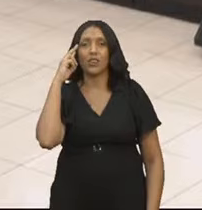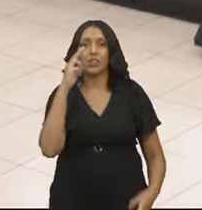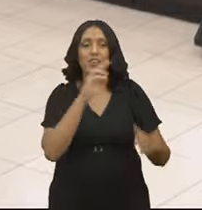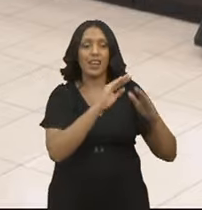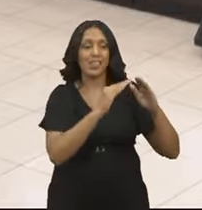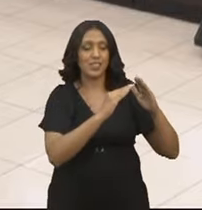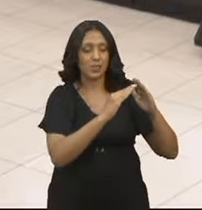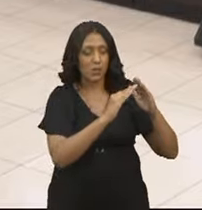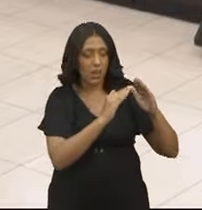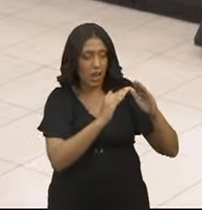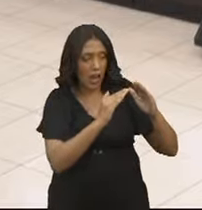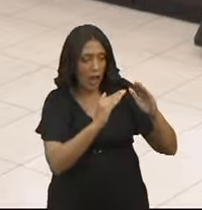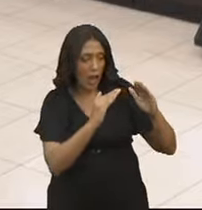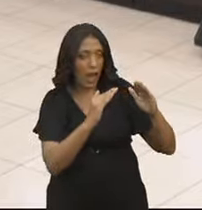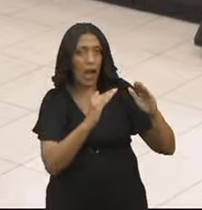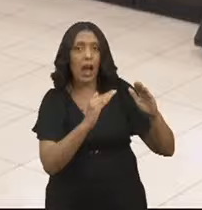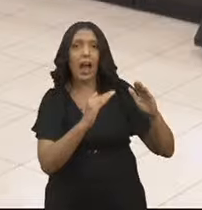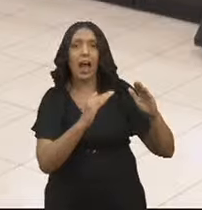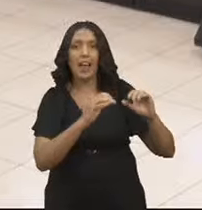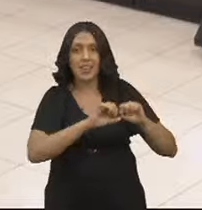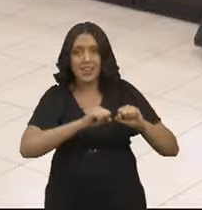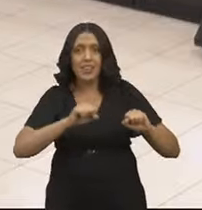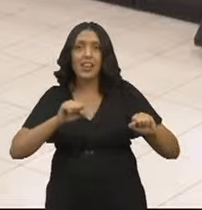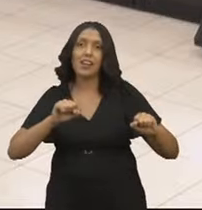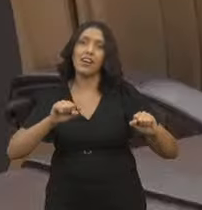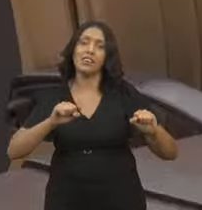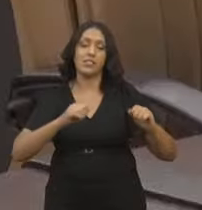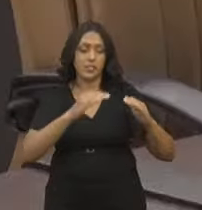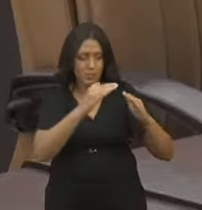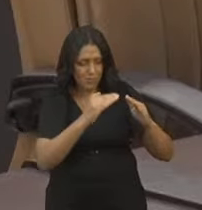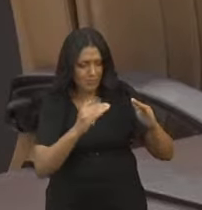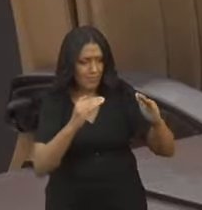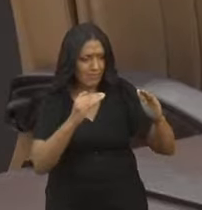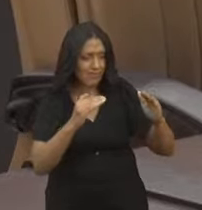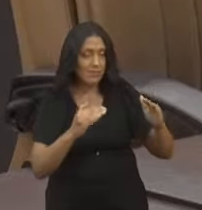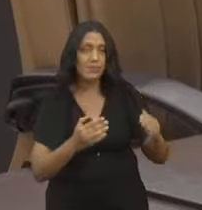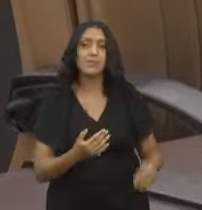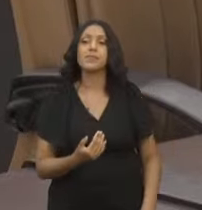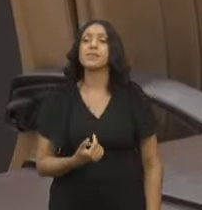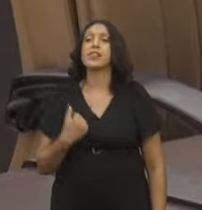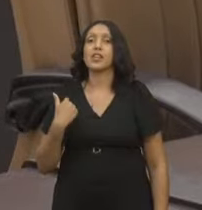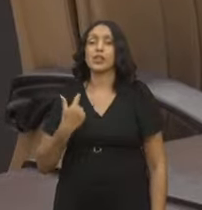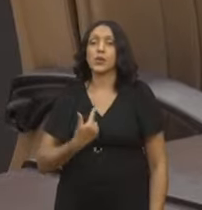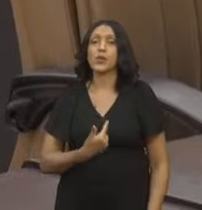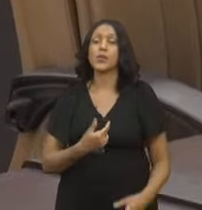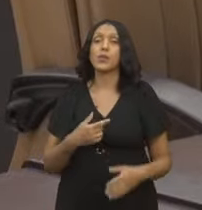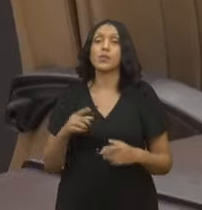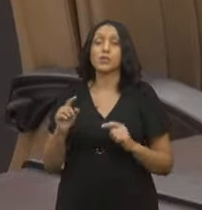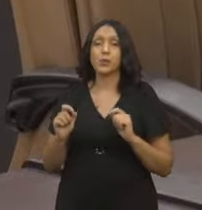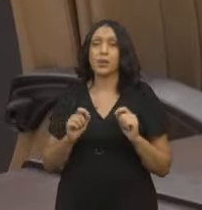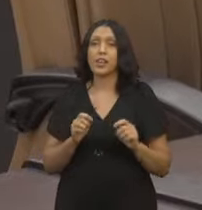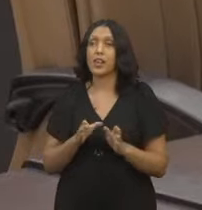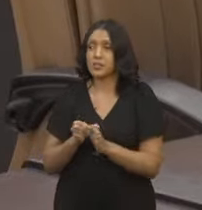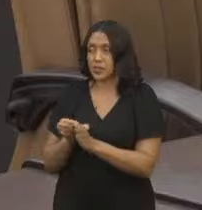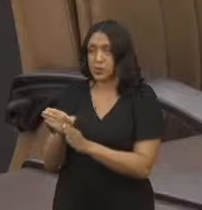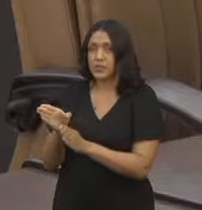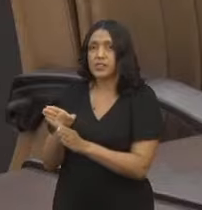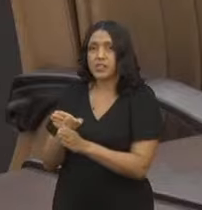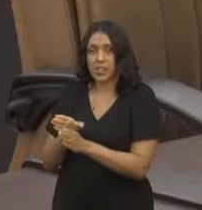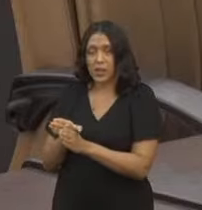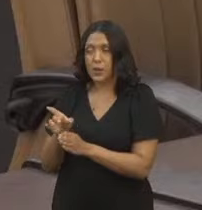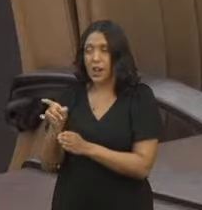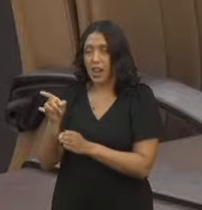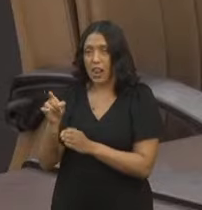aos moradores para dar entrada no Atende Bem, para registrar o protocolo que será atendido, né, será ressarcido o problema que